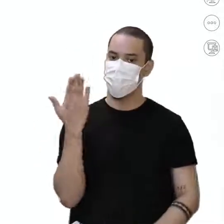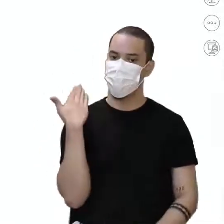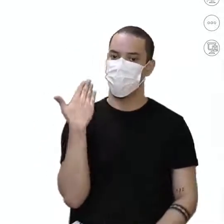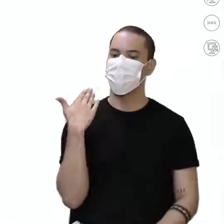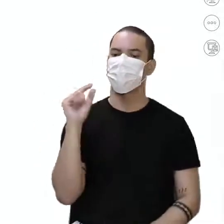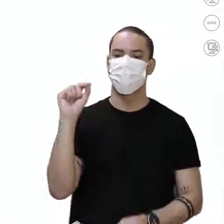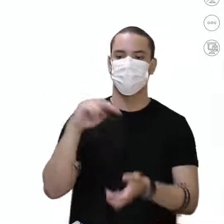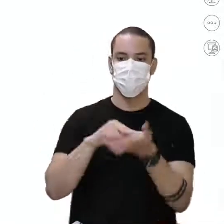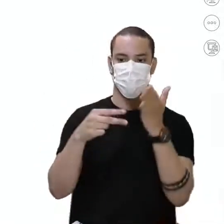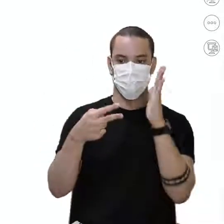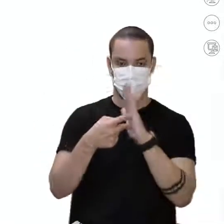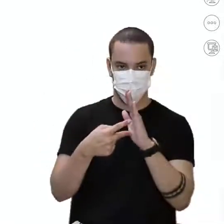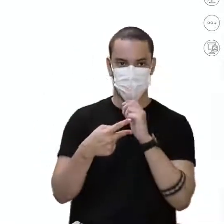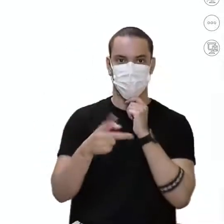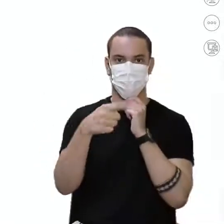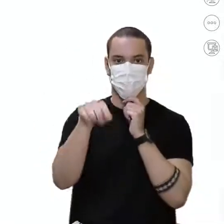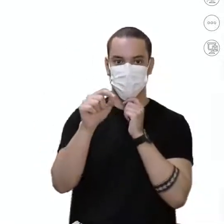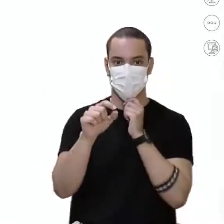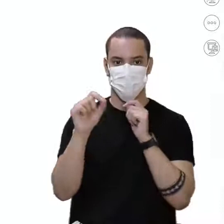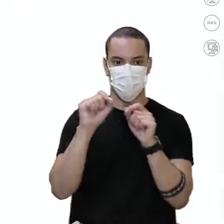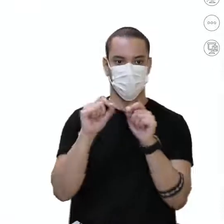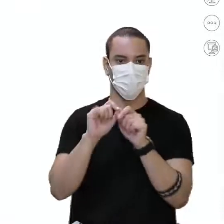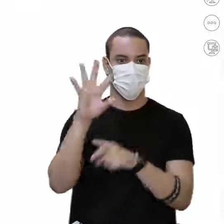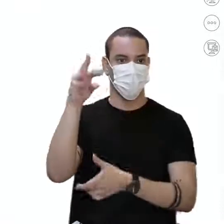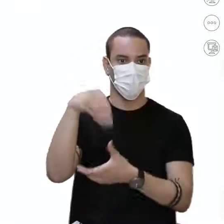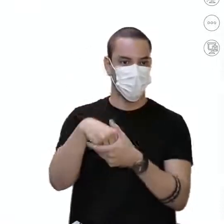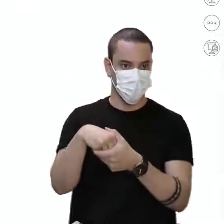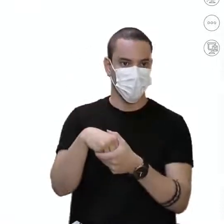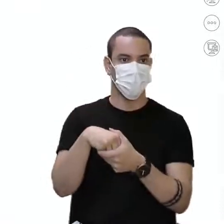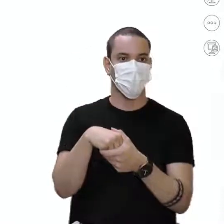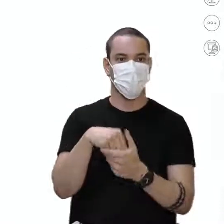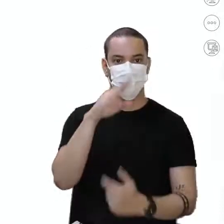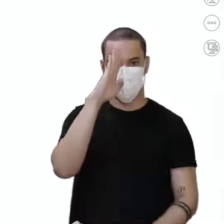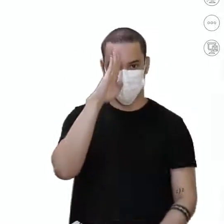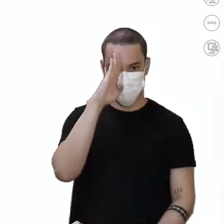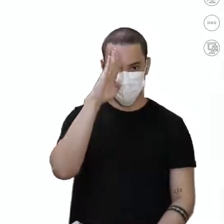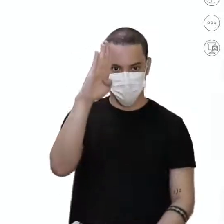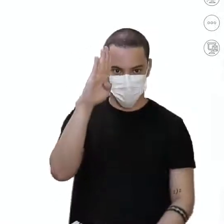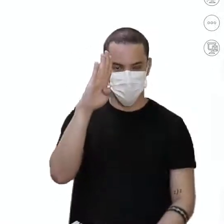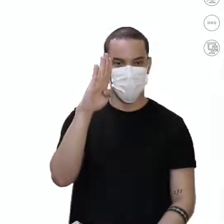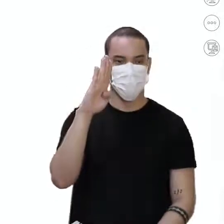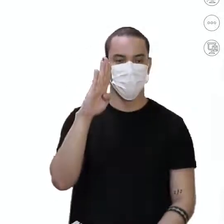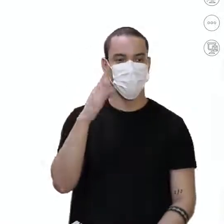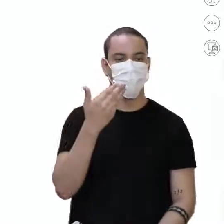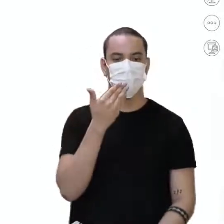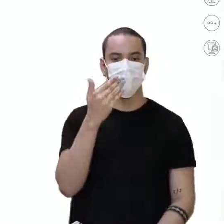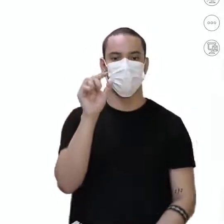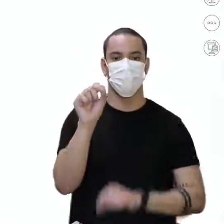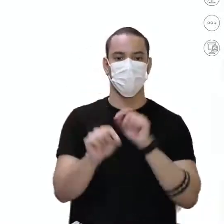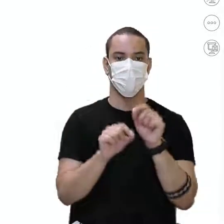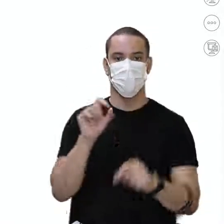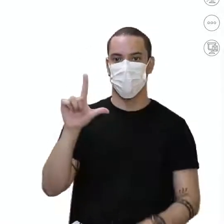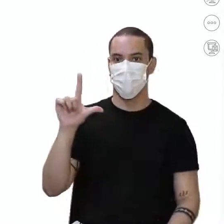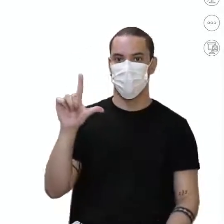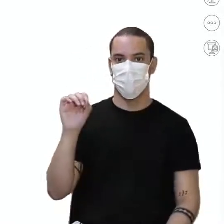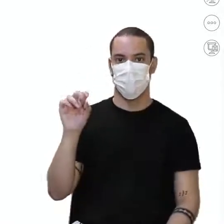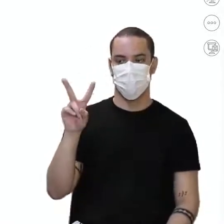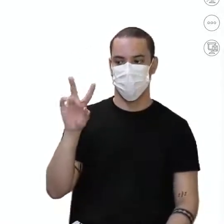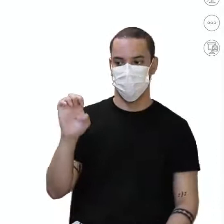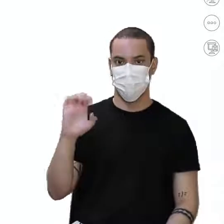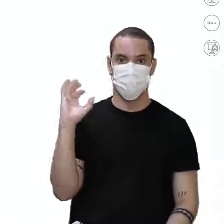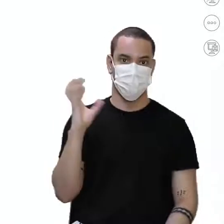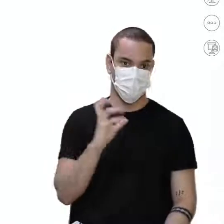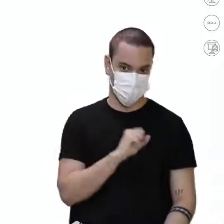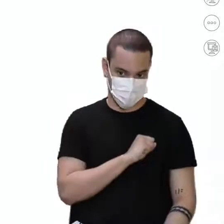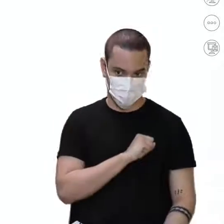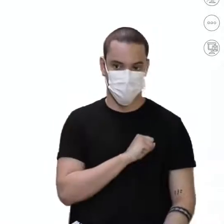elas, o que você quer, o que vai ser feito aqui nesse diagrama? O principal aqui, o que está comandando é a palavra love, a palavra amor. Então,